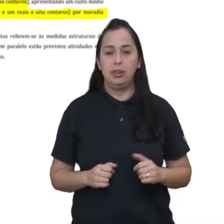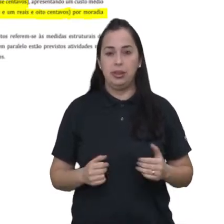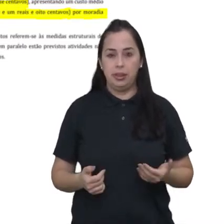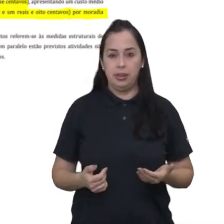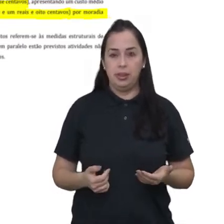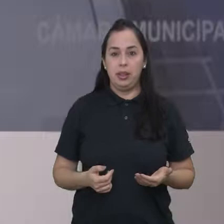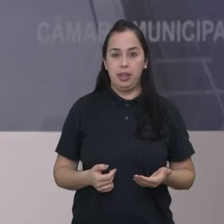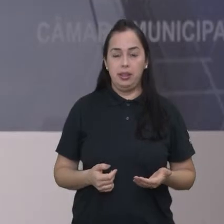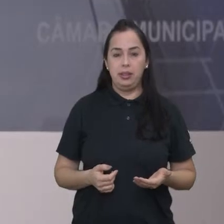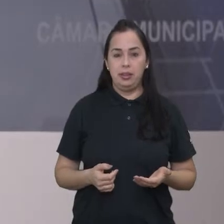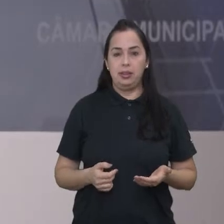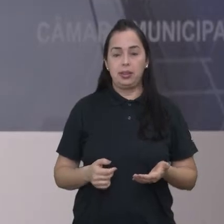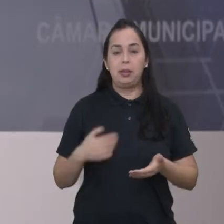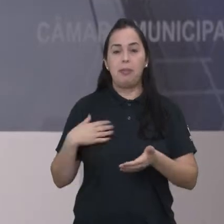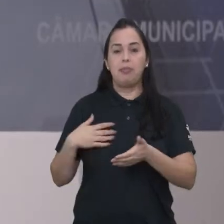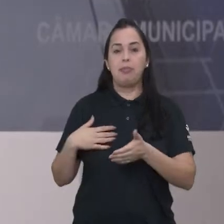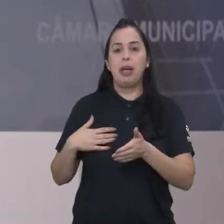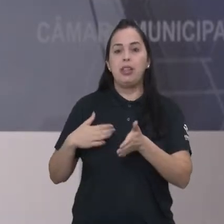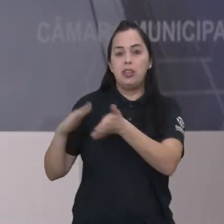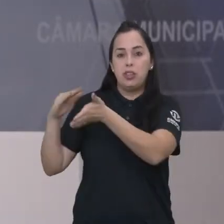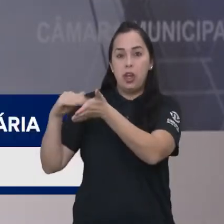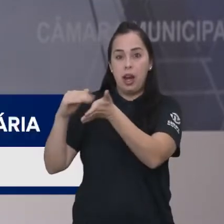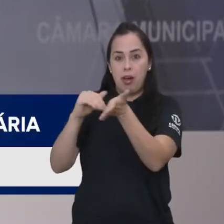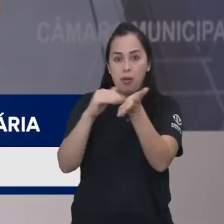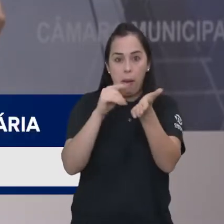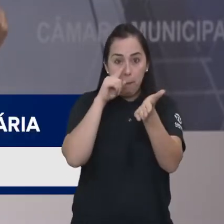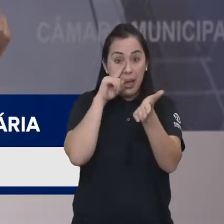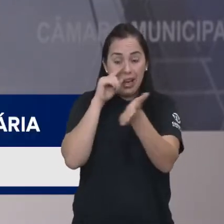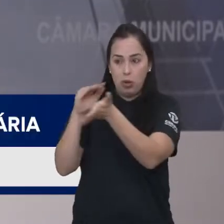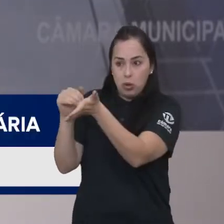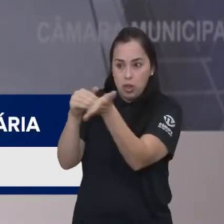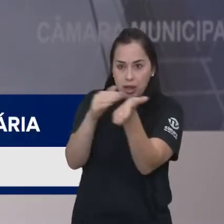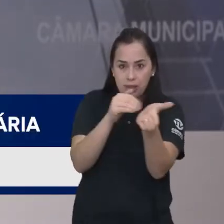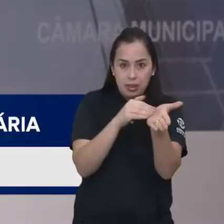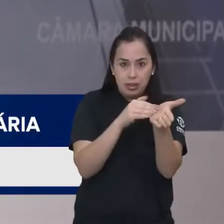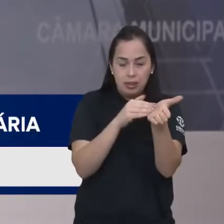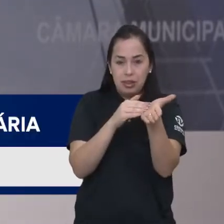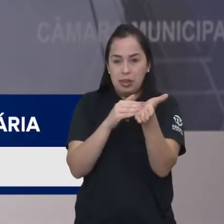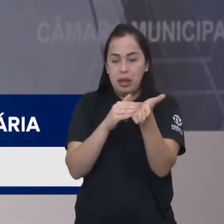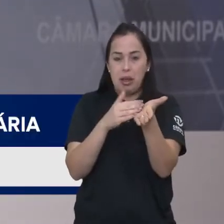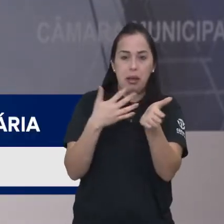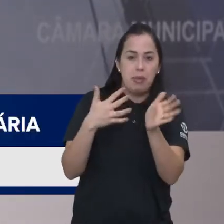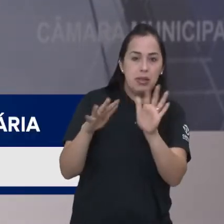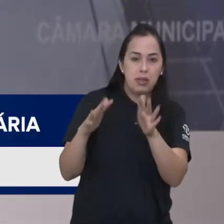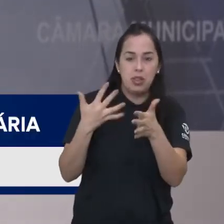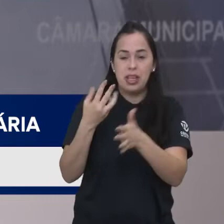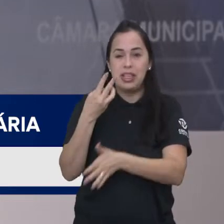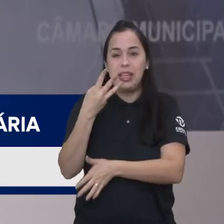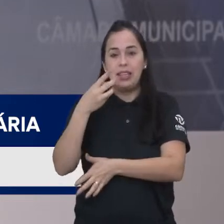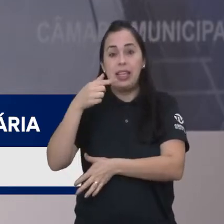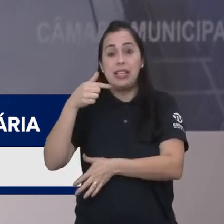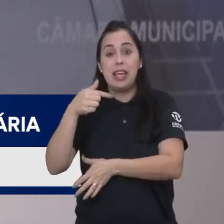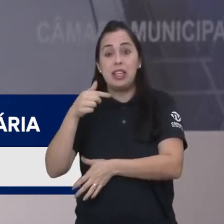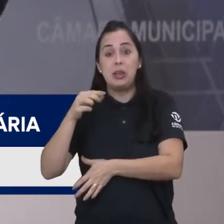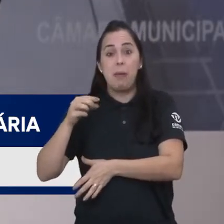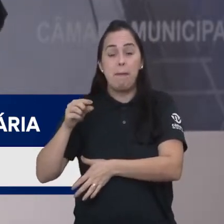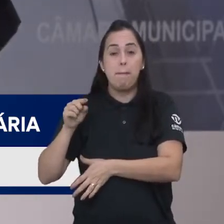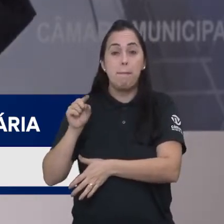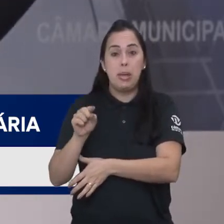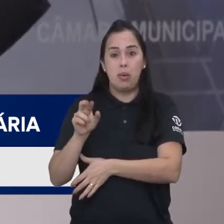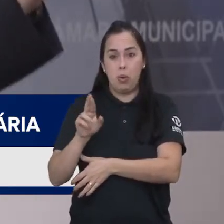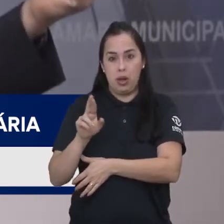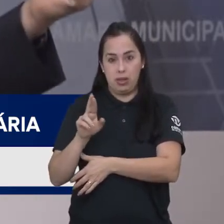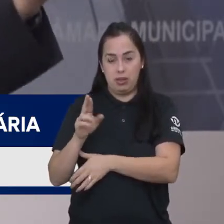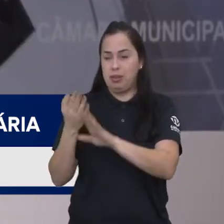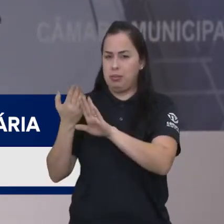Para remover todos os riscos médios e altos do município, a média por imóvel seria de 37 mil e 900, 38